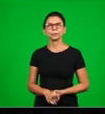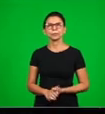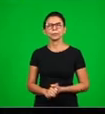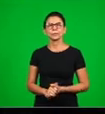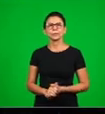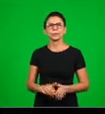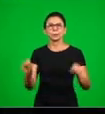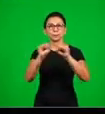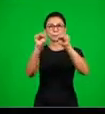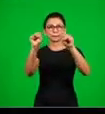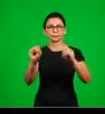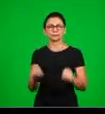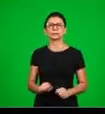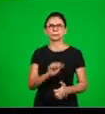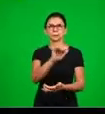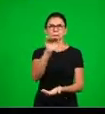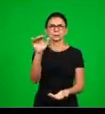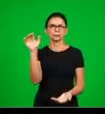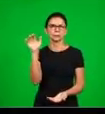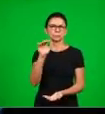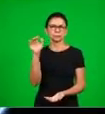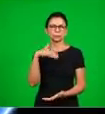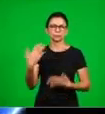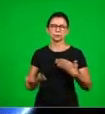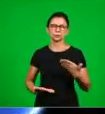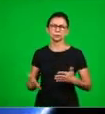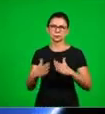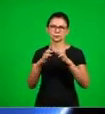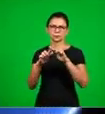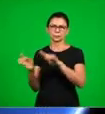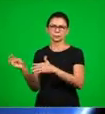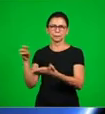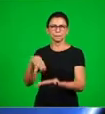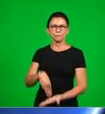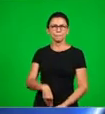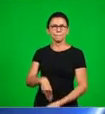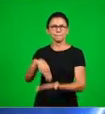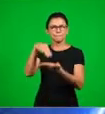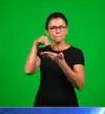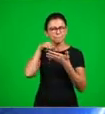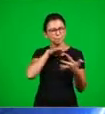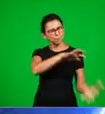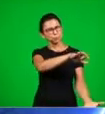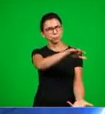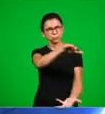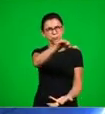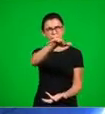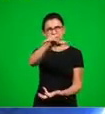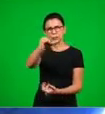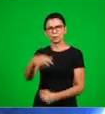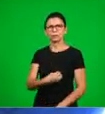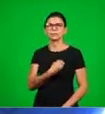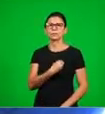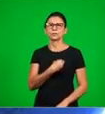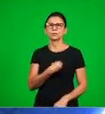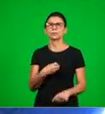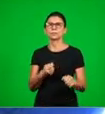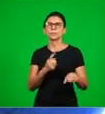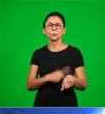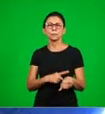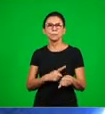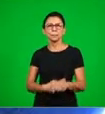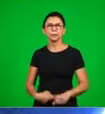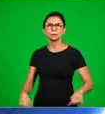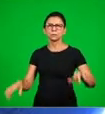Através do sistema de transmissão, os membros da Igreja Cristã Maranata de todo o planeta vivem um momento de unidade